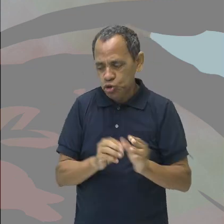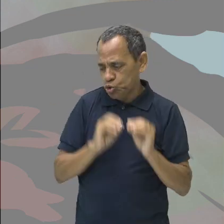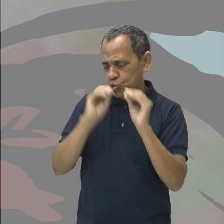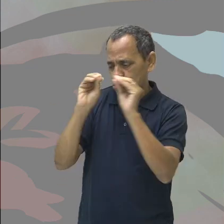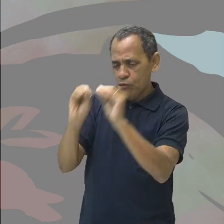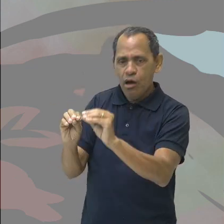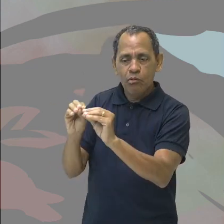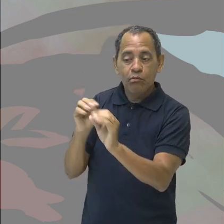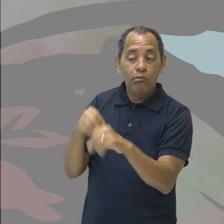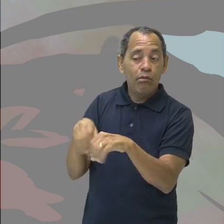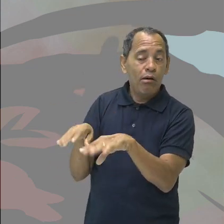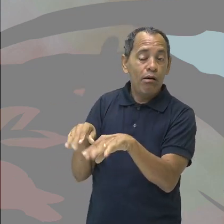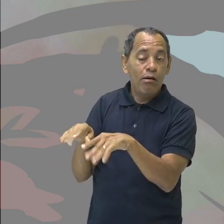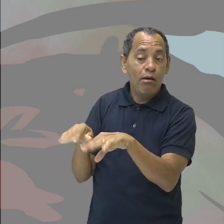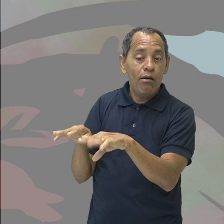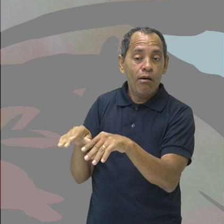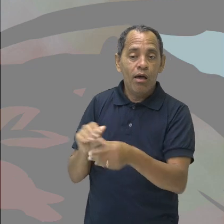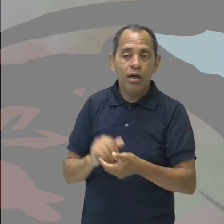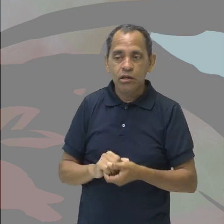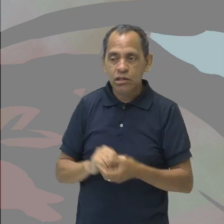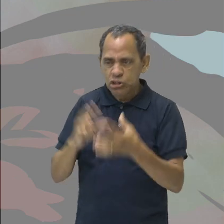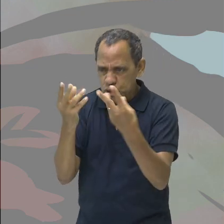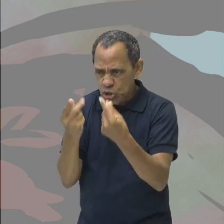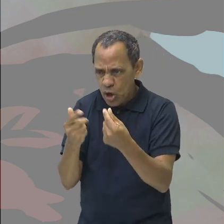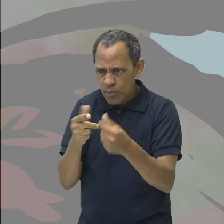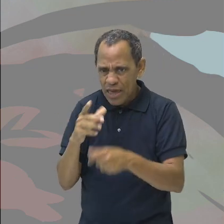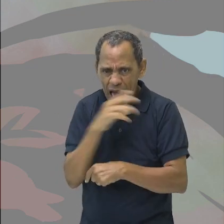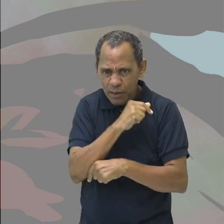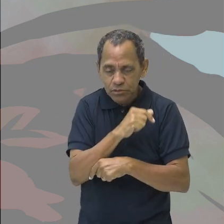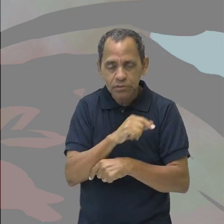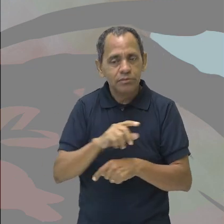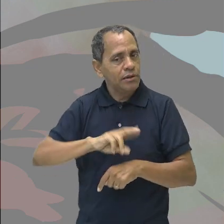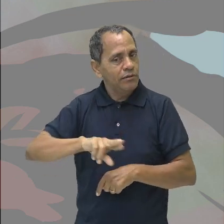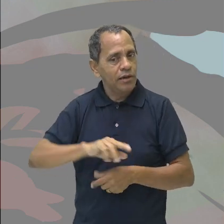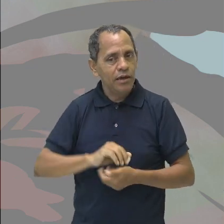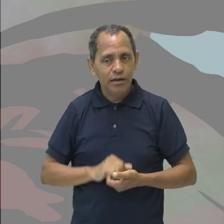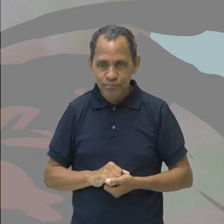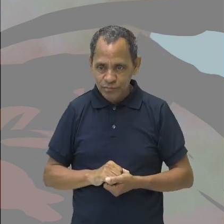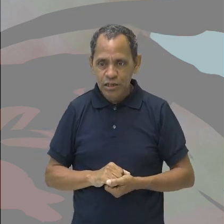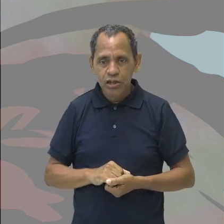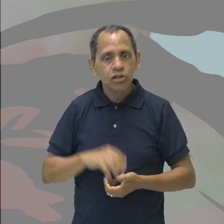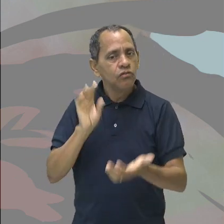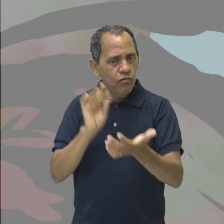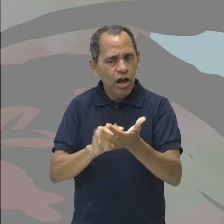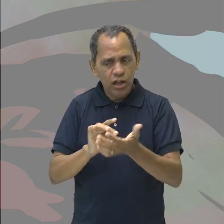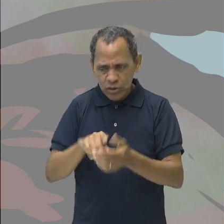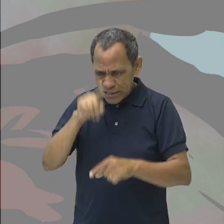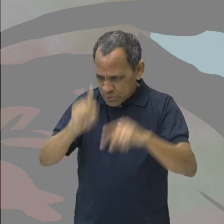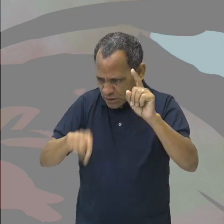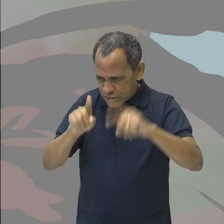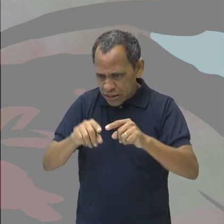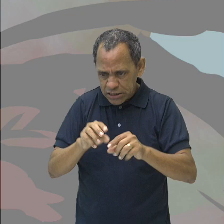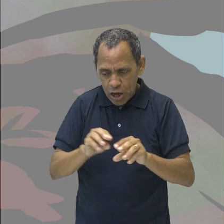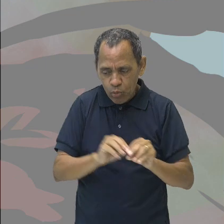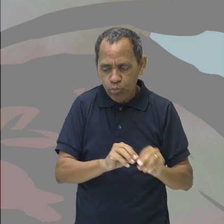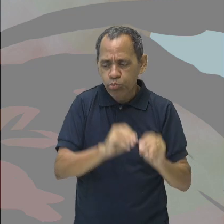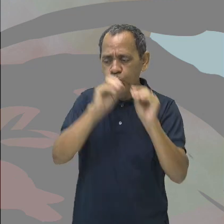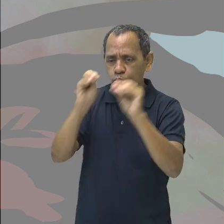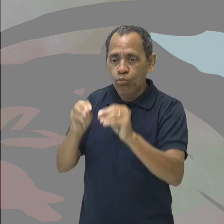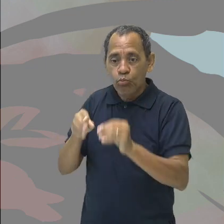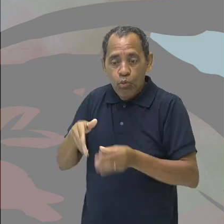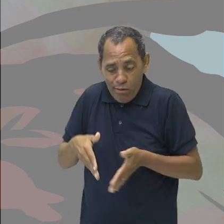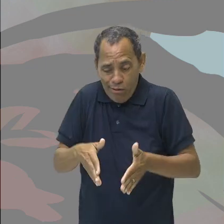desaparece magicamente. Pode acabar em aterros, rios, oceanos, ou até mesmo no solo, contaminando a